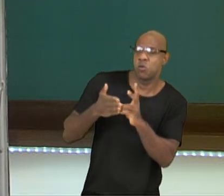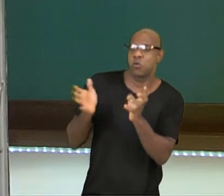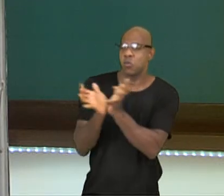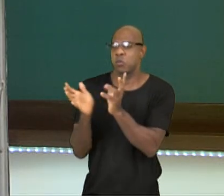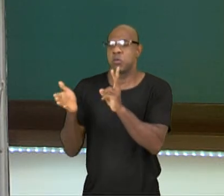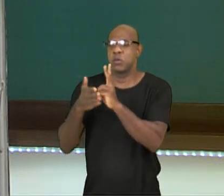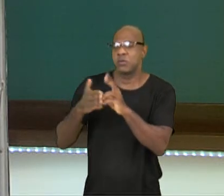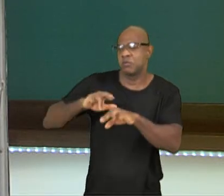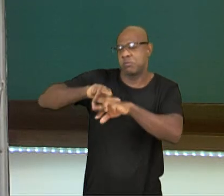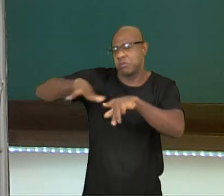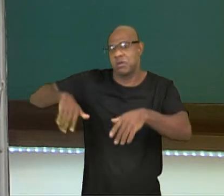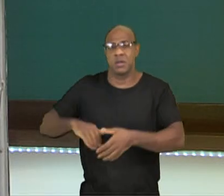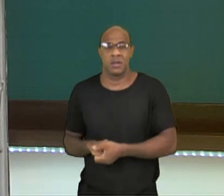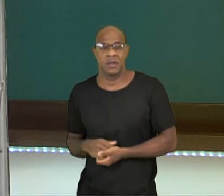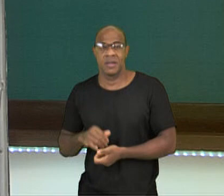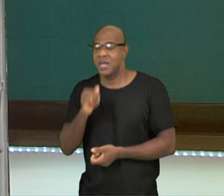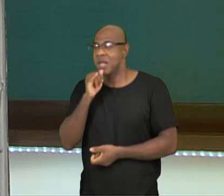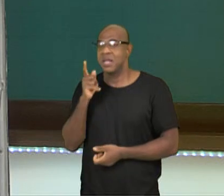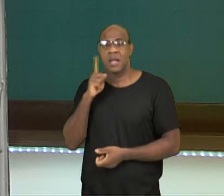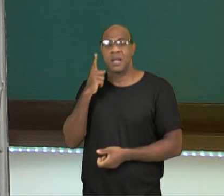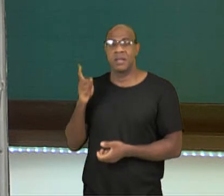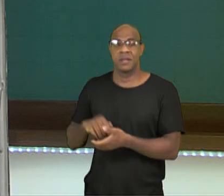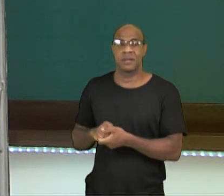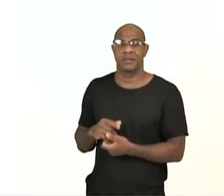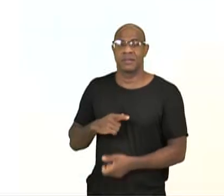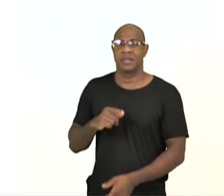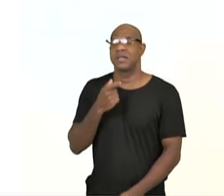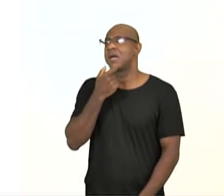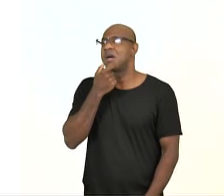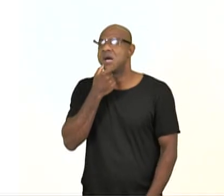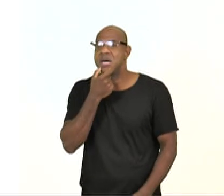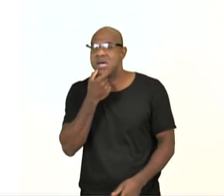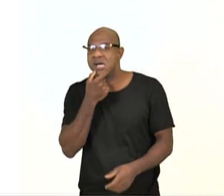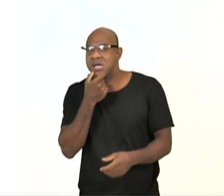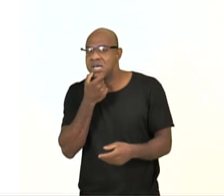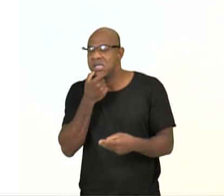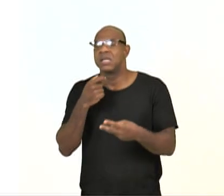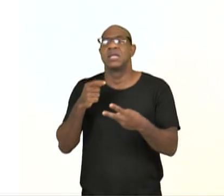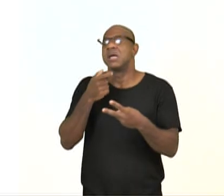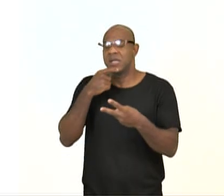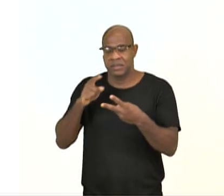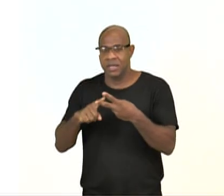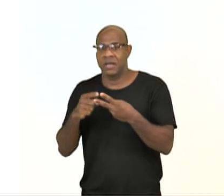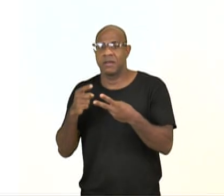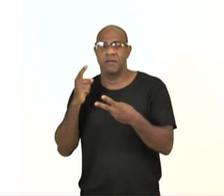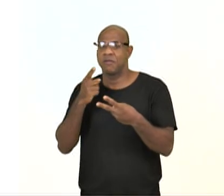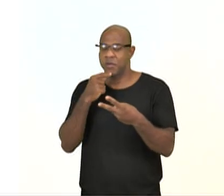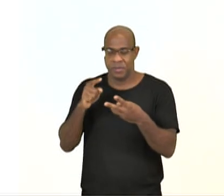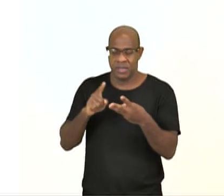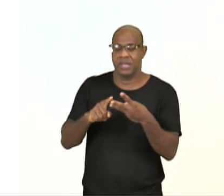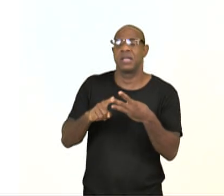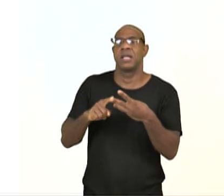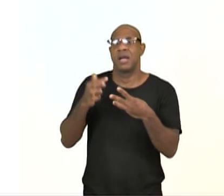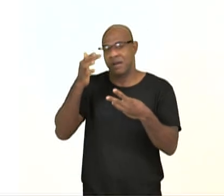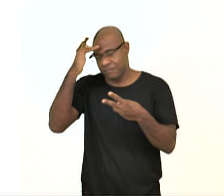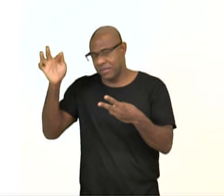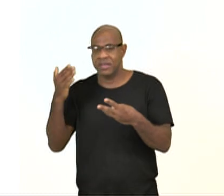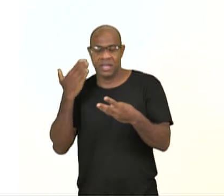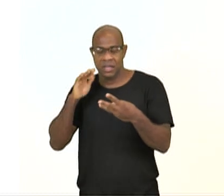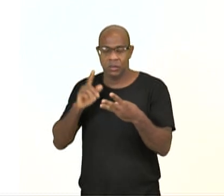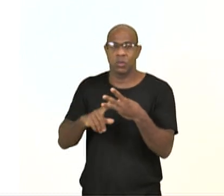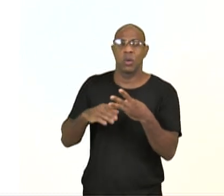aqui você observa a Inglaterra, na cor vermelhinha, França, na azul, Portugal, esse aqui é onde